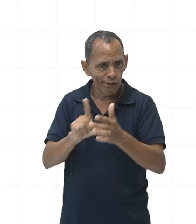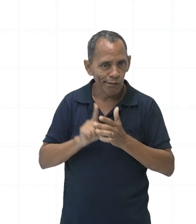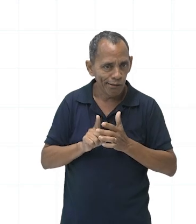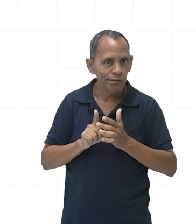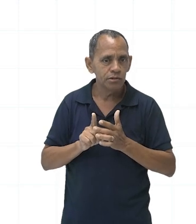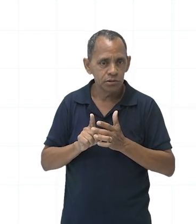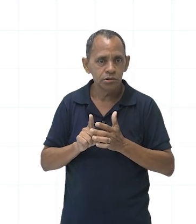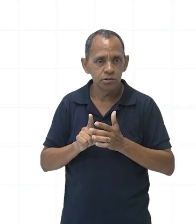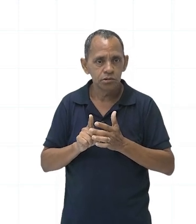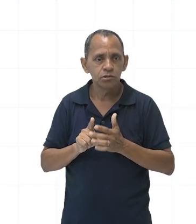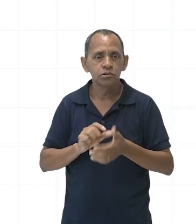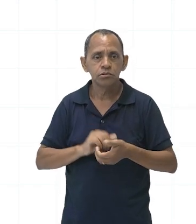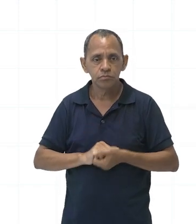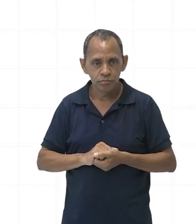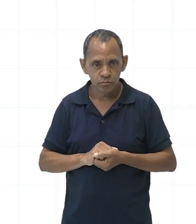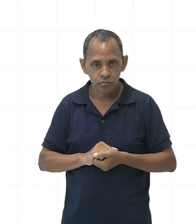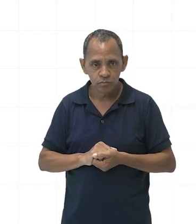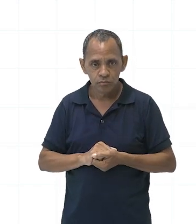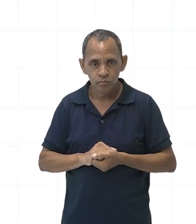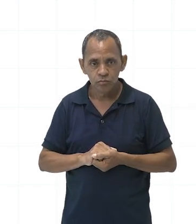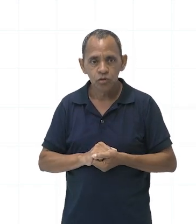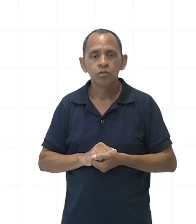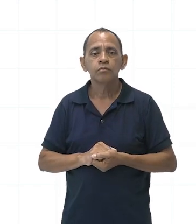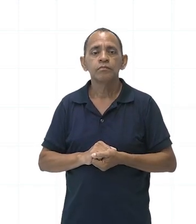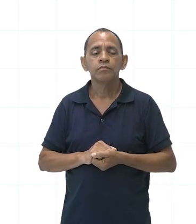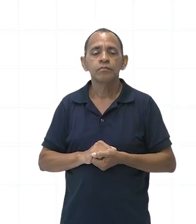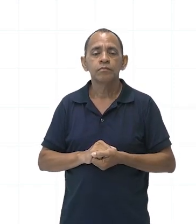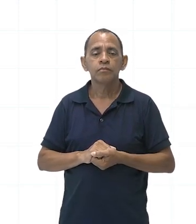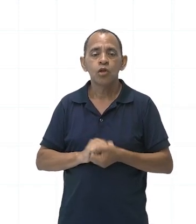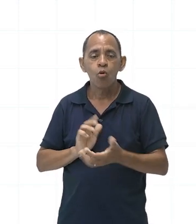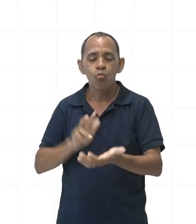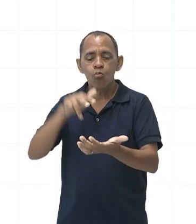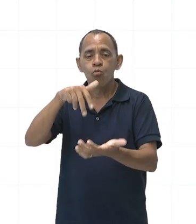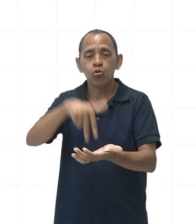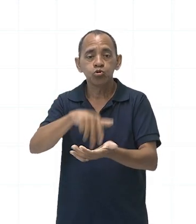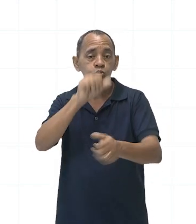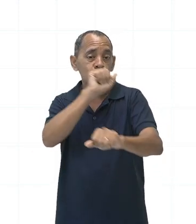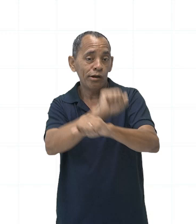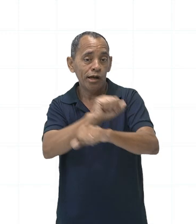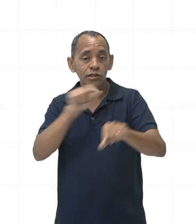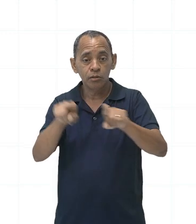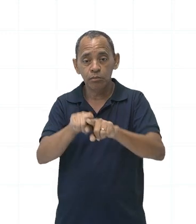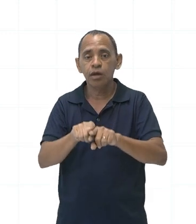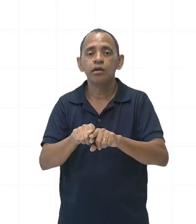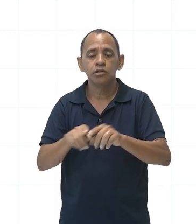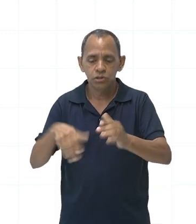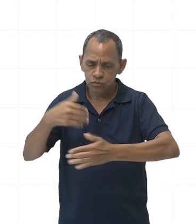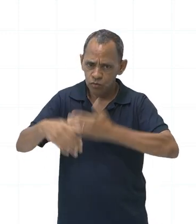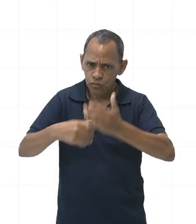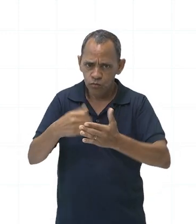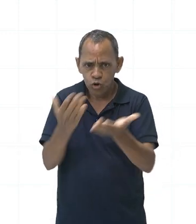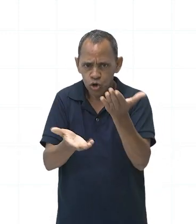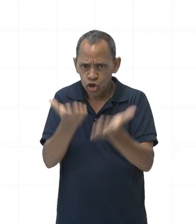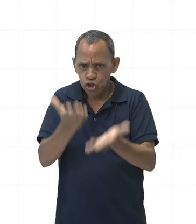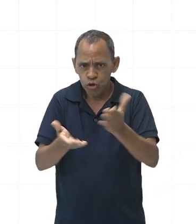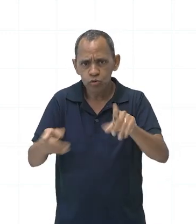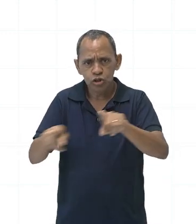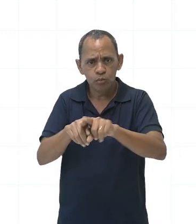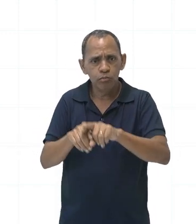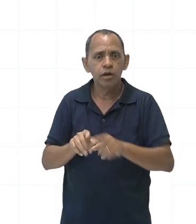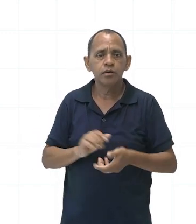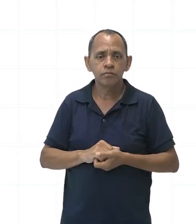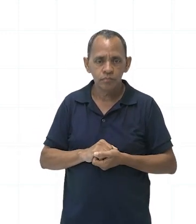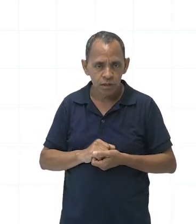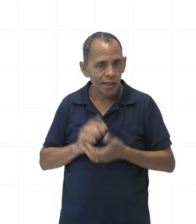biomecânica corporal através de posturas estáticas, desenvolver o equilíbrio, a harmonia e a economia nos